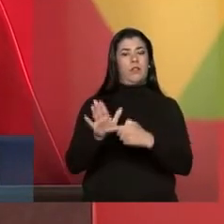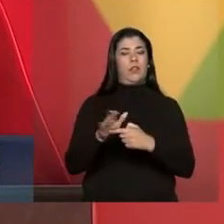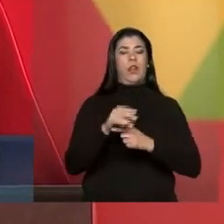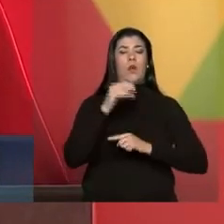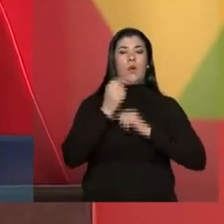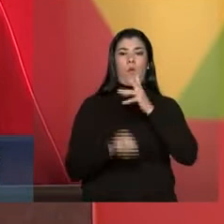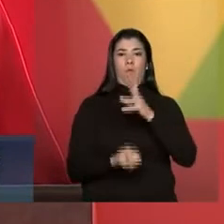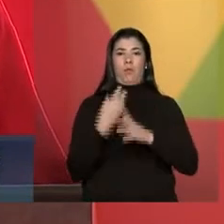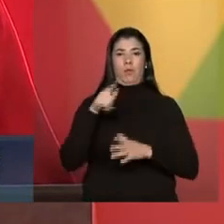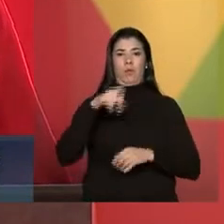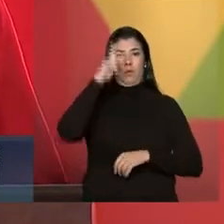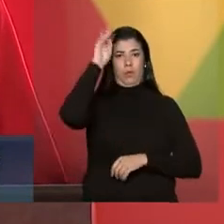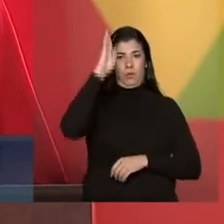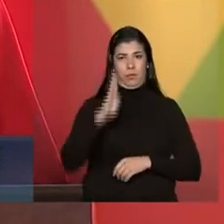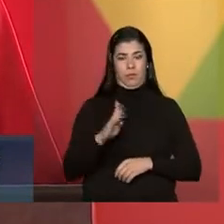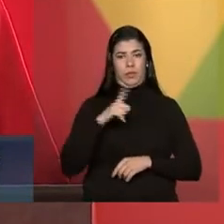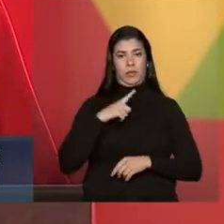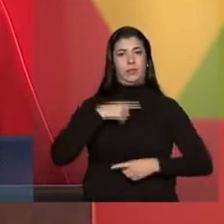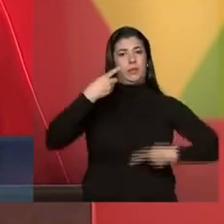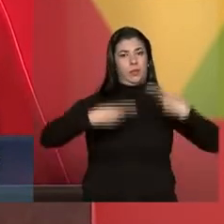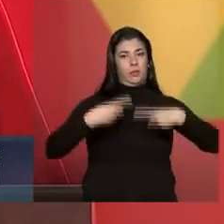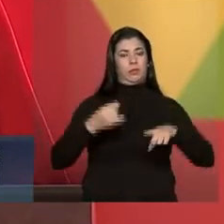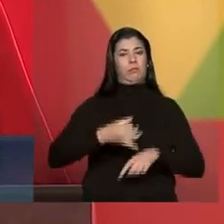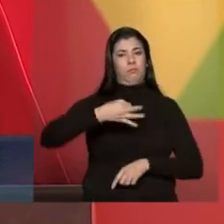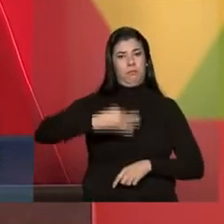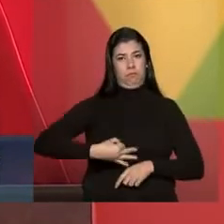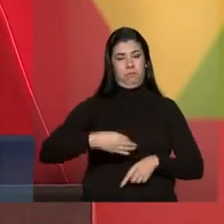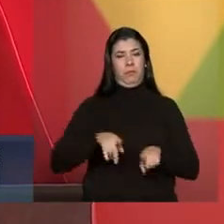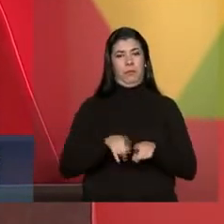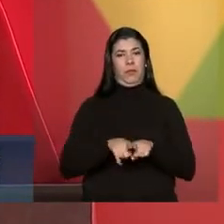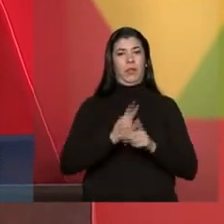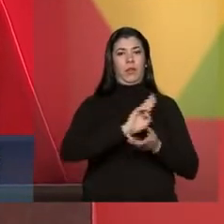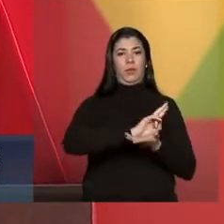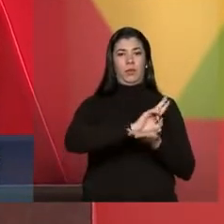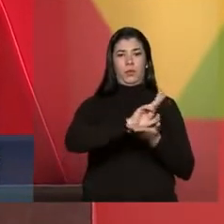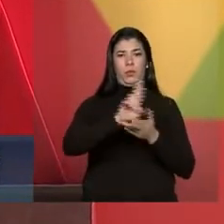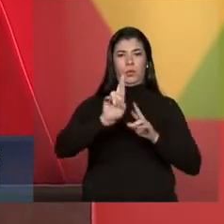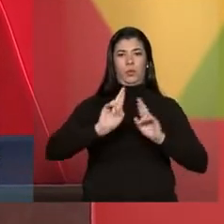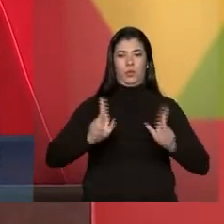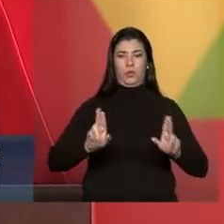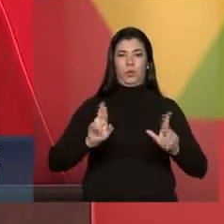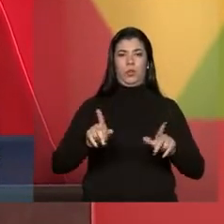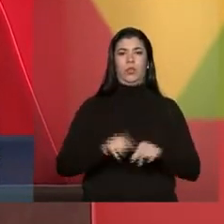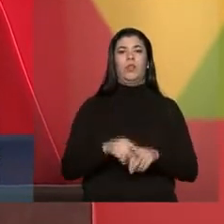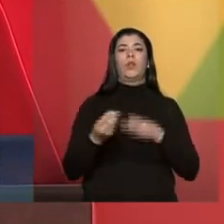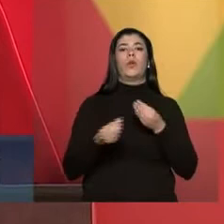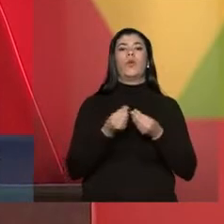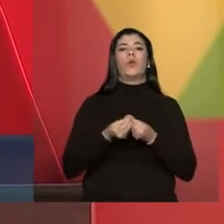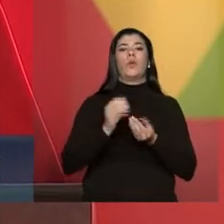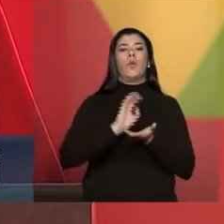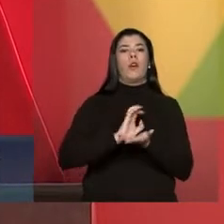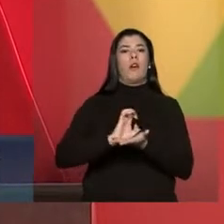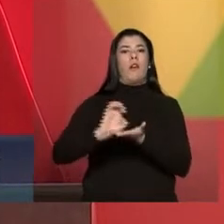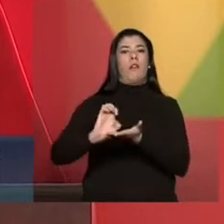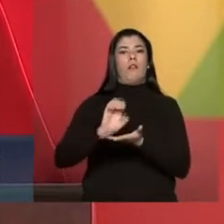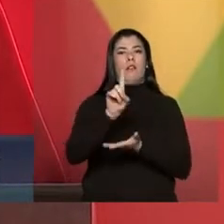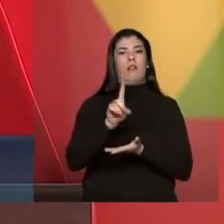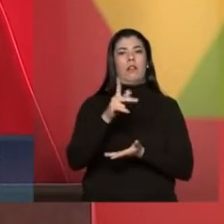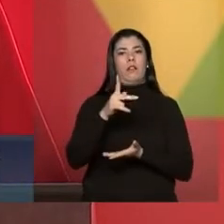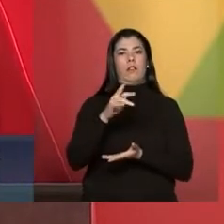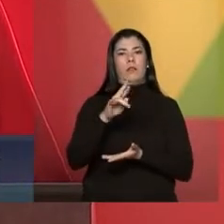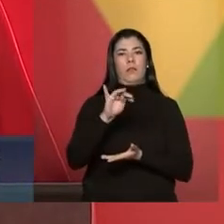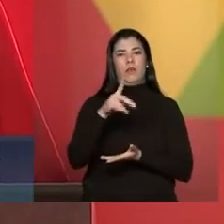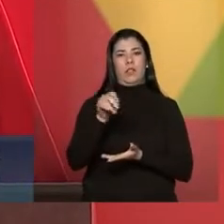mais competitivo. Além disso, estamos diversificando o leque das exportações brasileiras para a